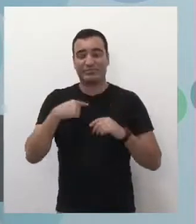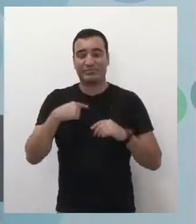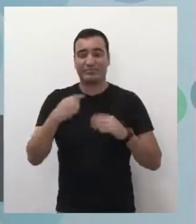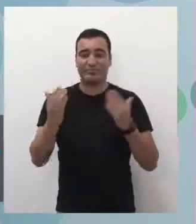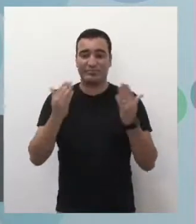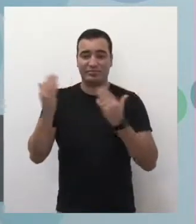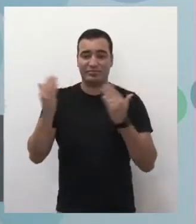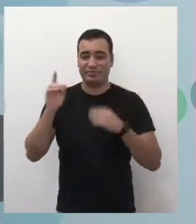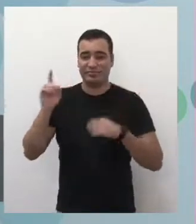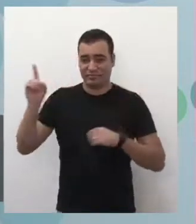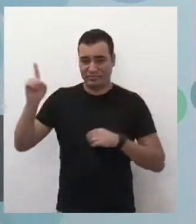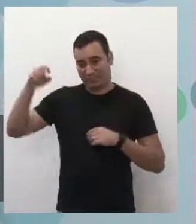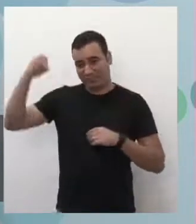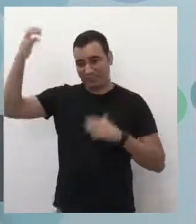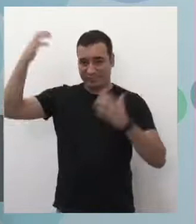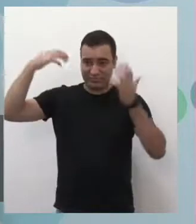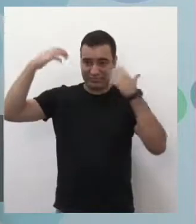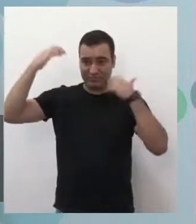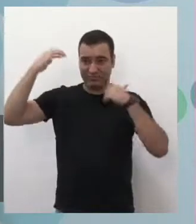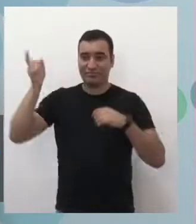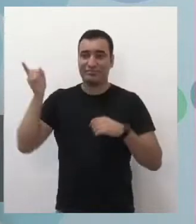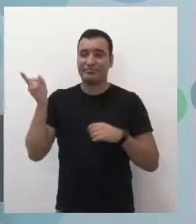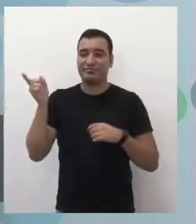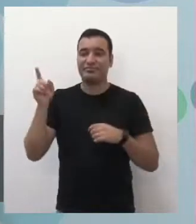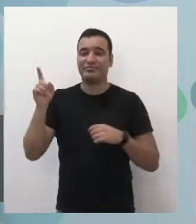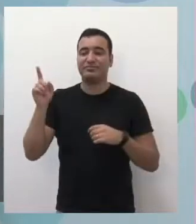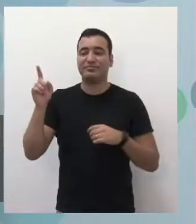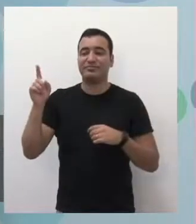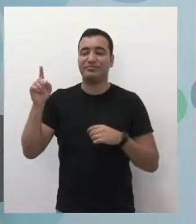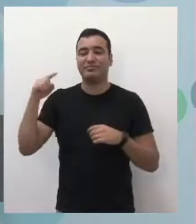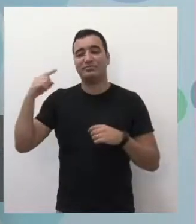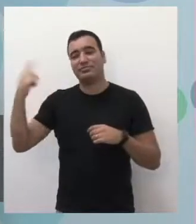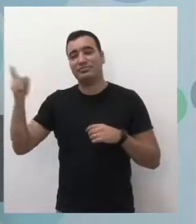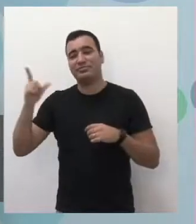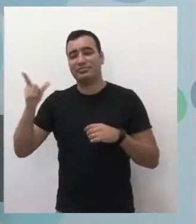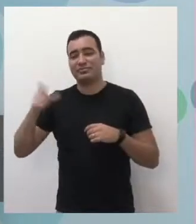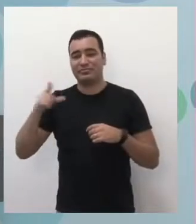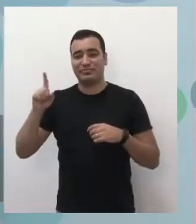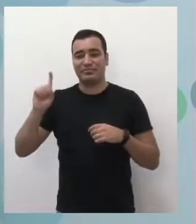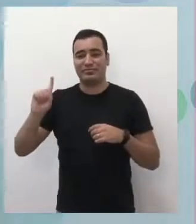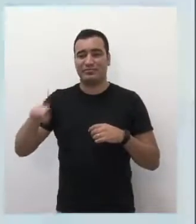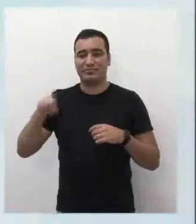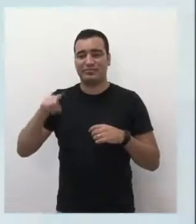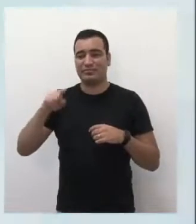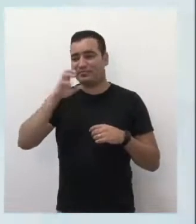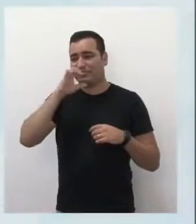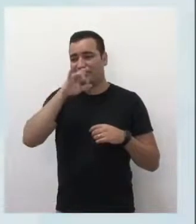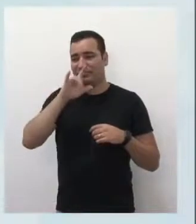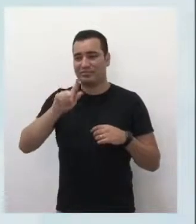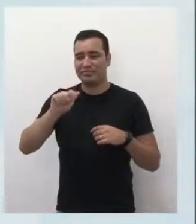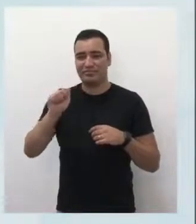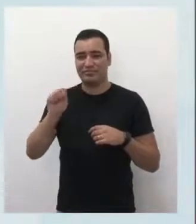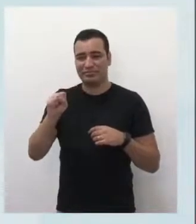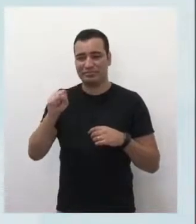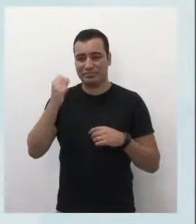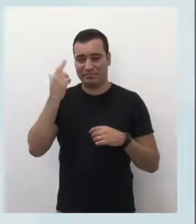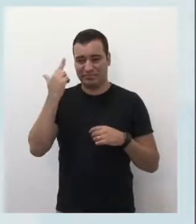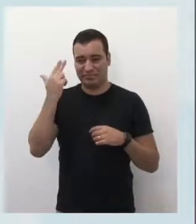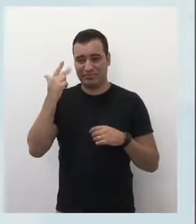o chuveiro elétrico e aqui um aquecedor a gás. Aqui tem um tipo de gás, é o gás natural,